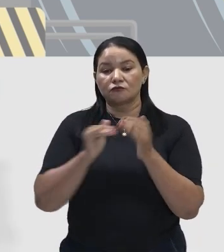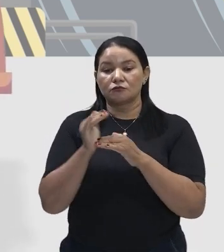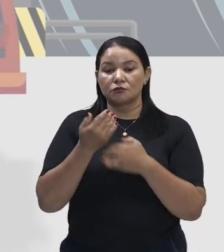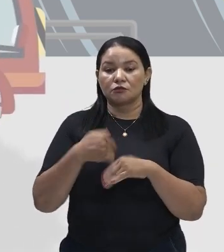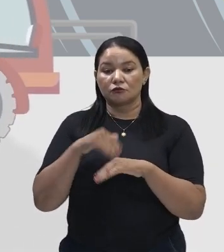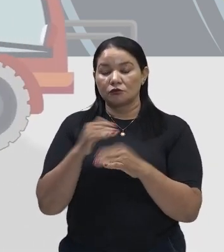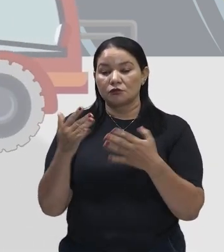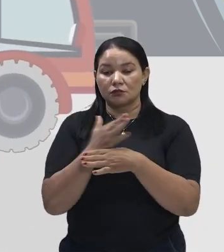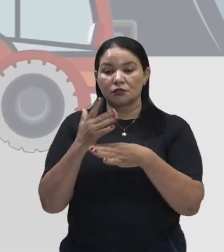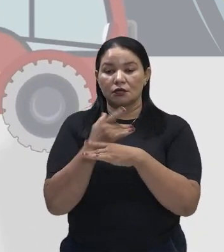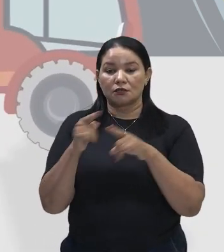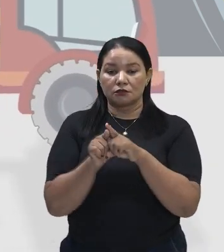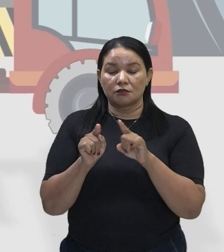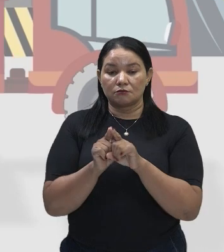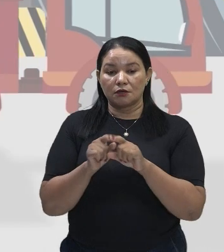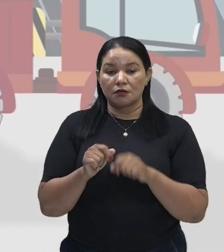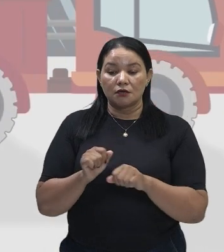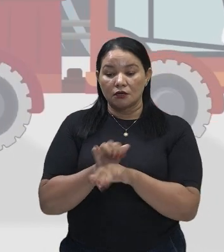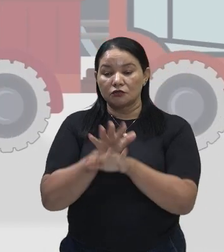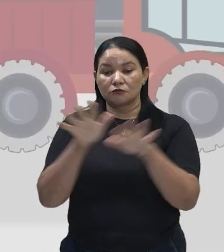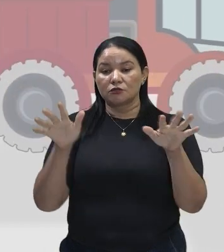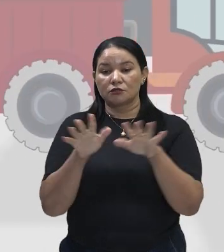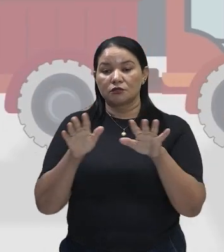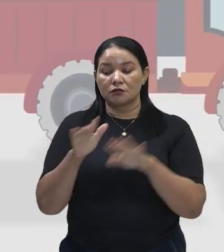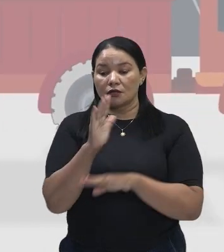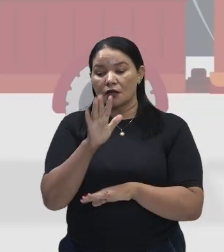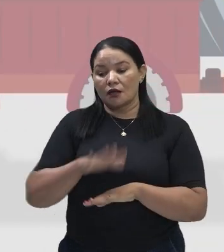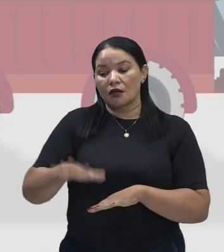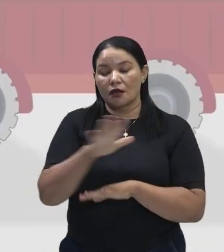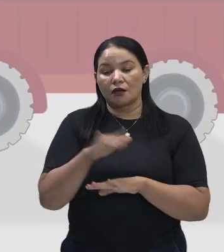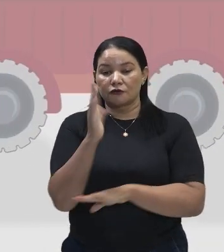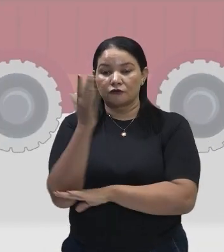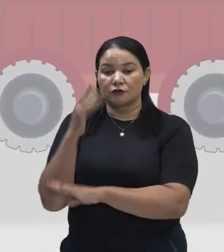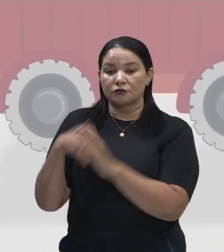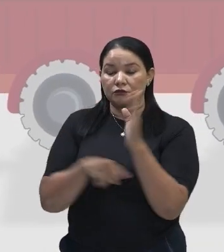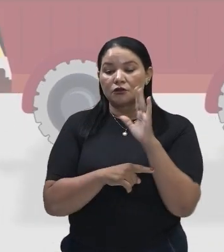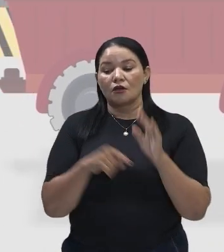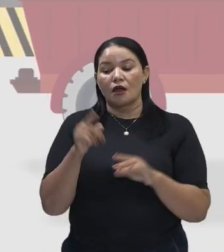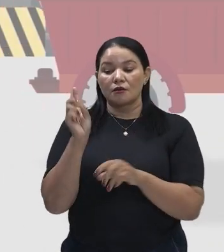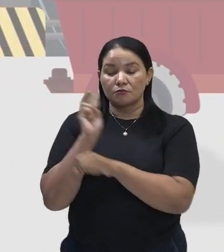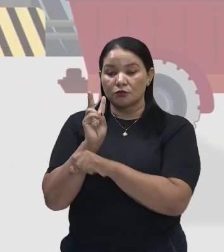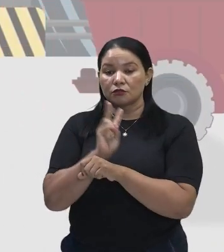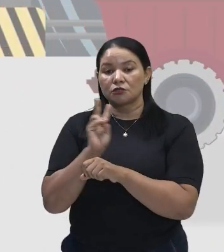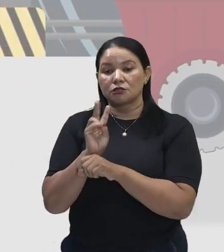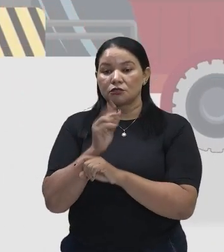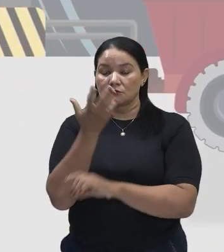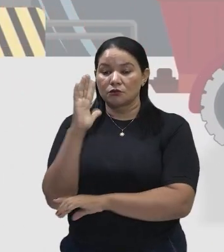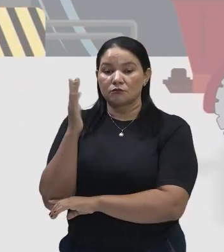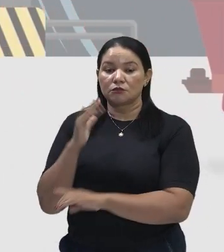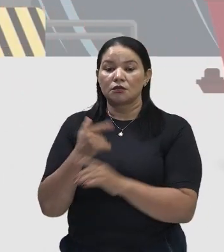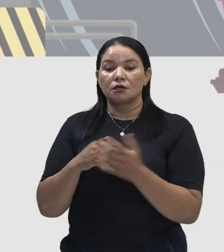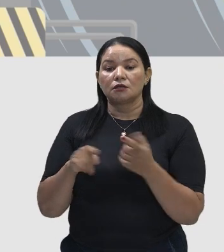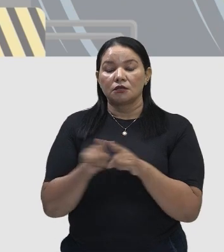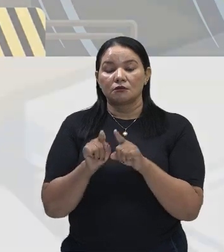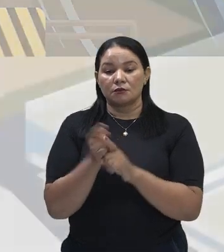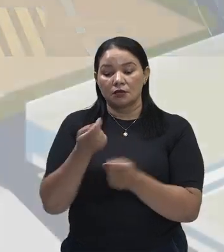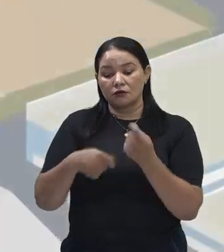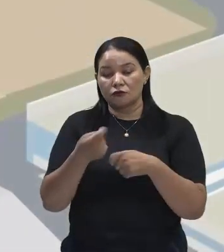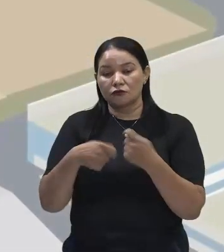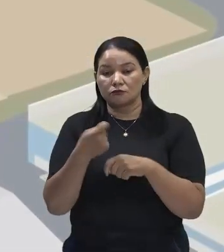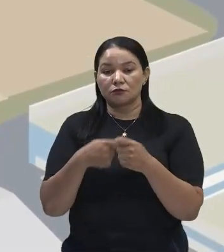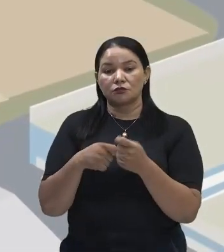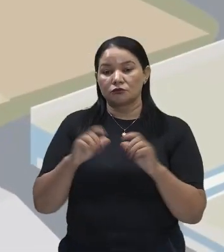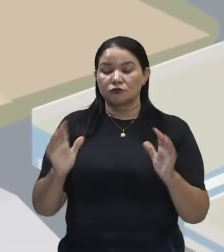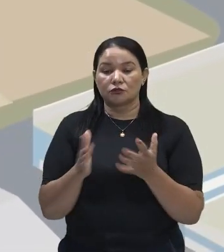evita a expansão descontrolada para áreas florestais, protegendo o meio ambiente e promovendo uma economia mais sustentável. A